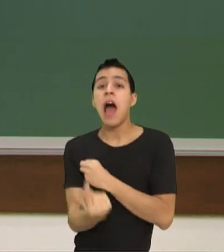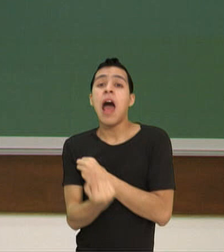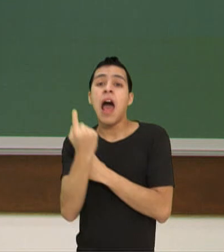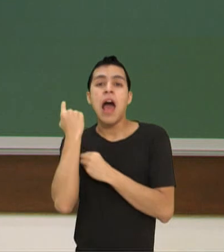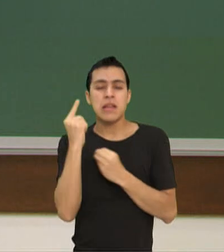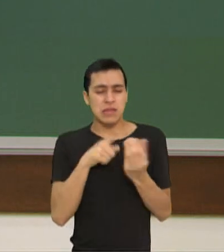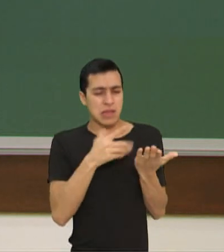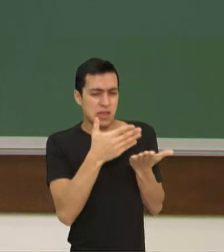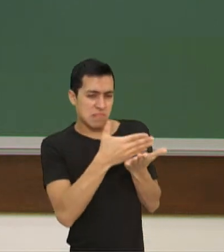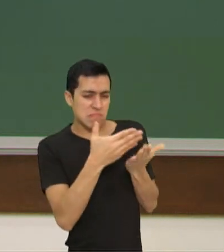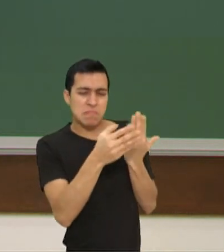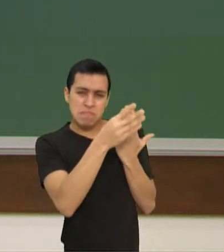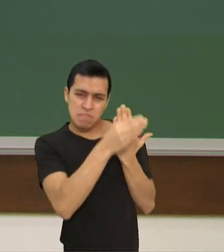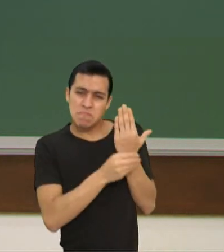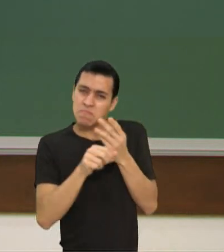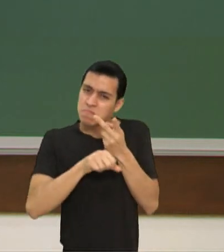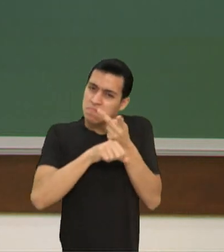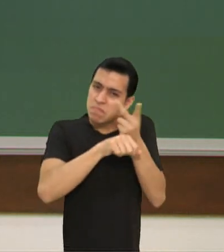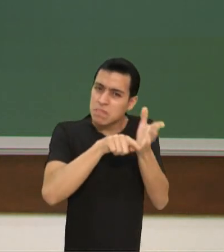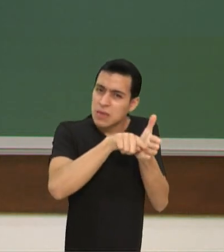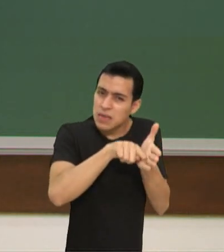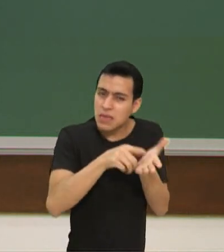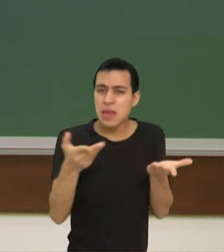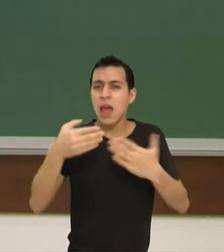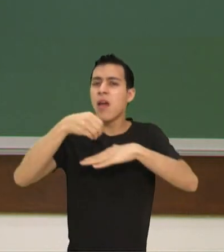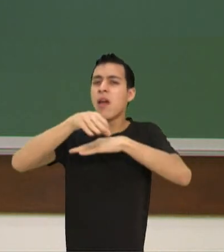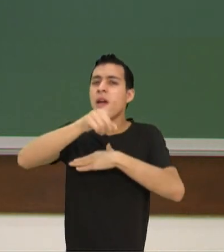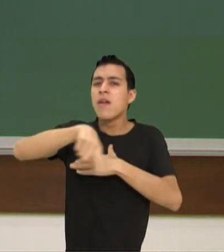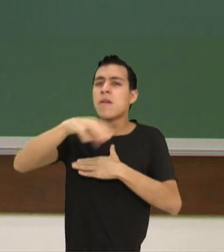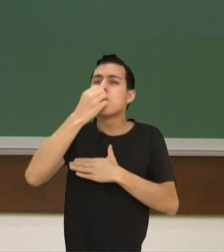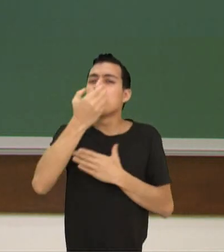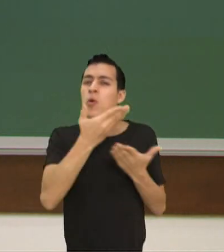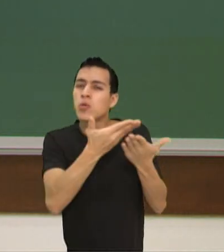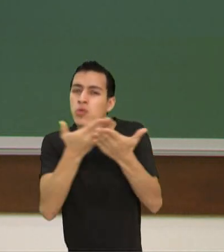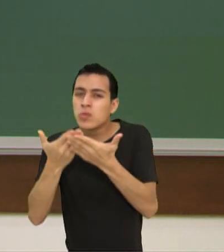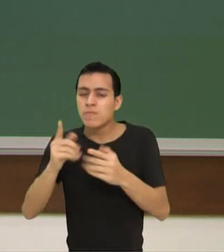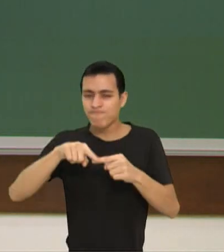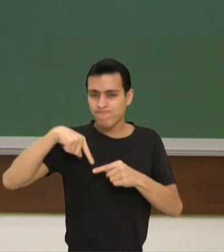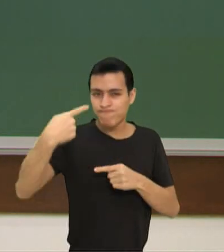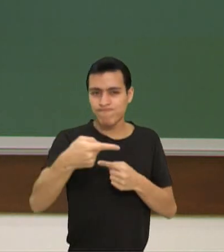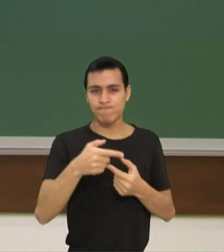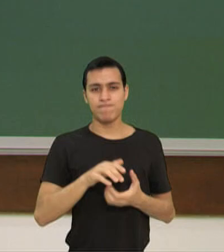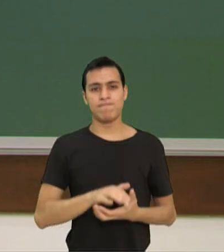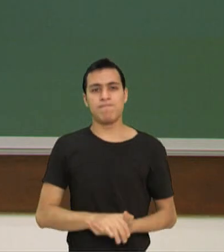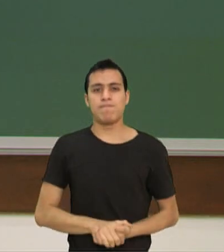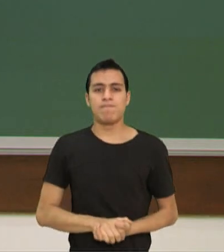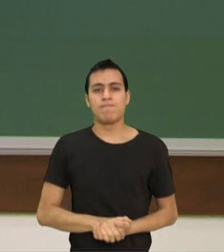aventurar por ela, mas fica o meu recado. Bons estudos e até mais!